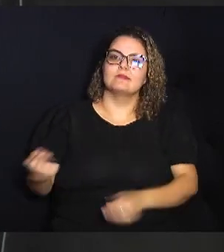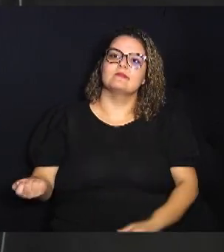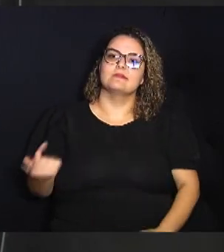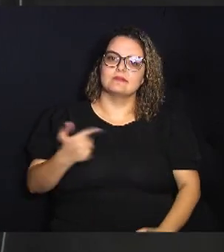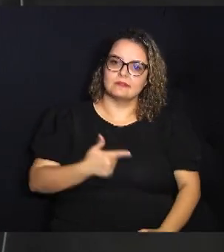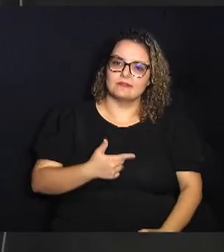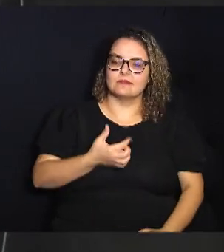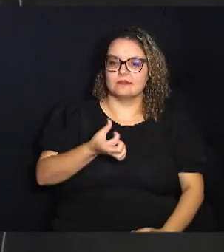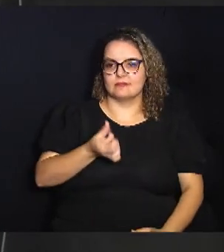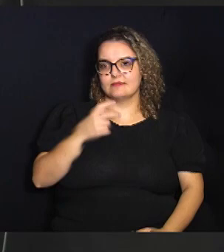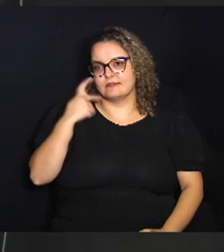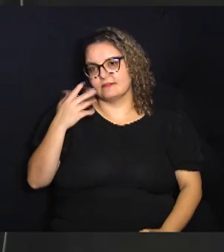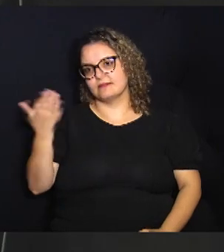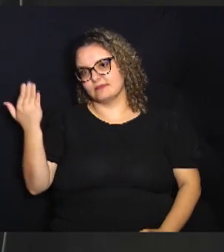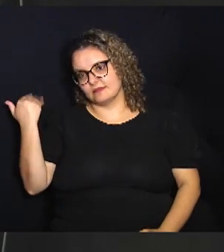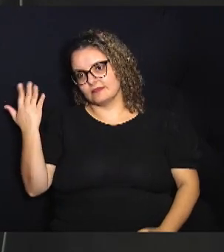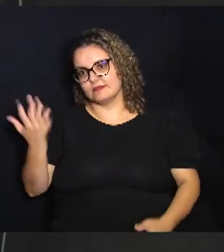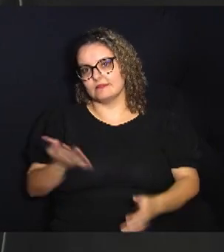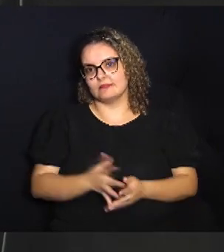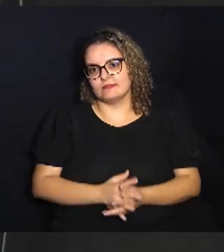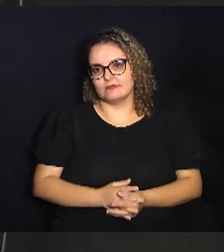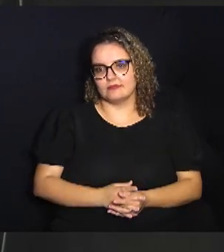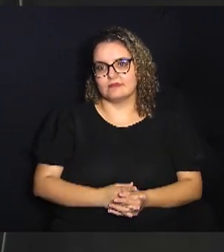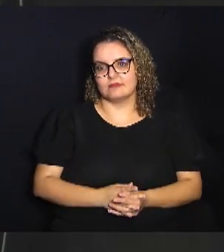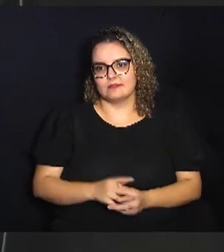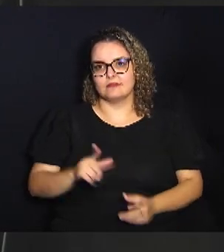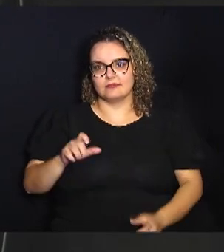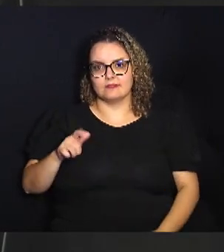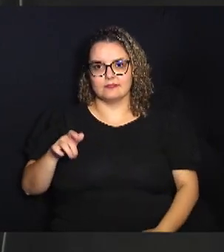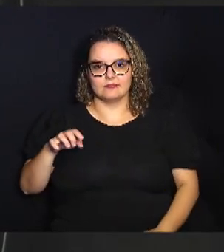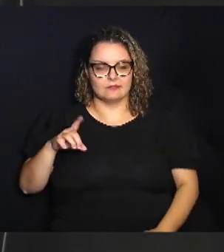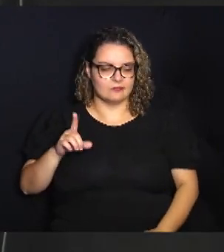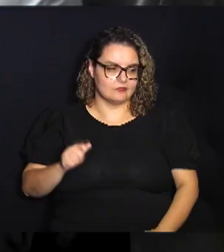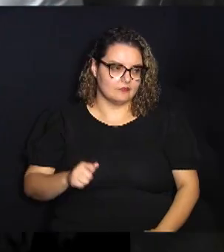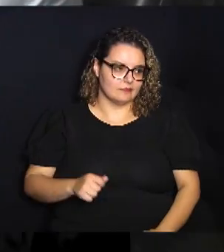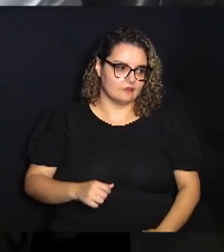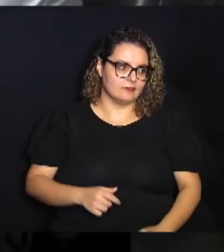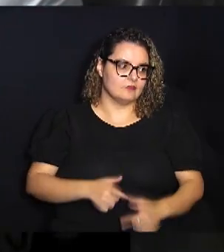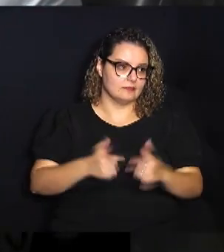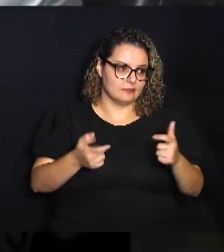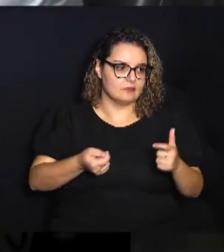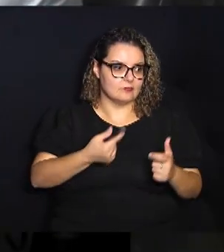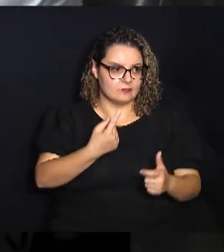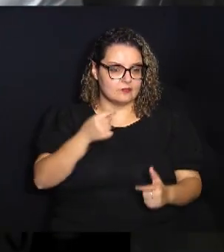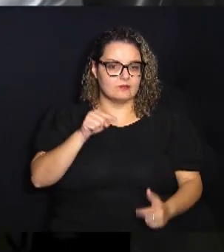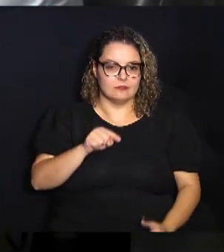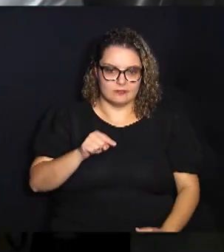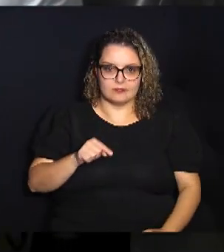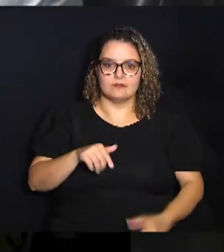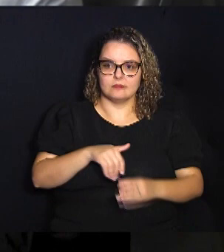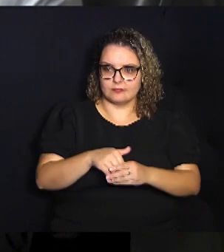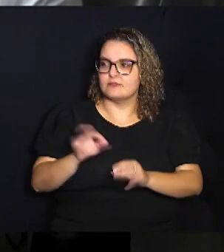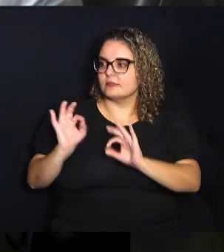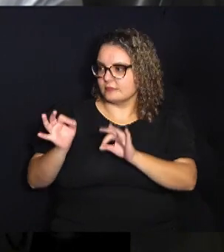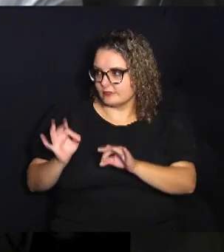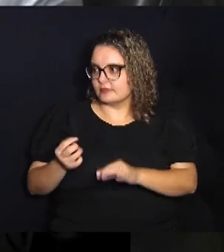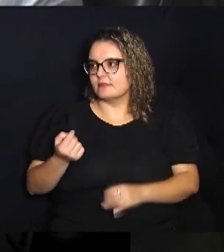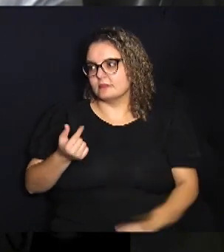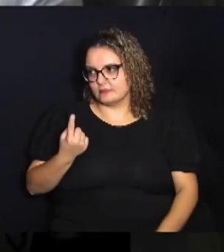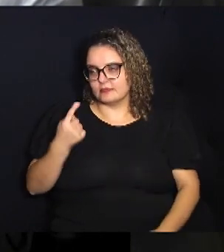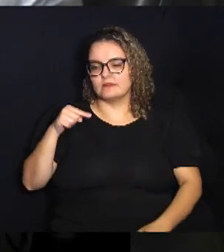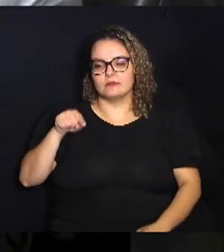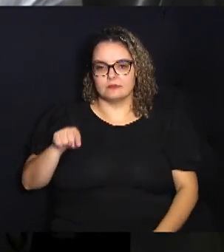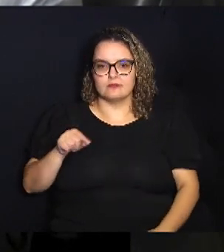6 vereadores na época, mas por E conta da aumentou, legenda. na verdade, quase 1.000 votos, Quase né? 1.000 votos, exatamente. Tá. Só que